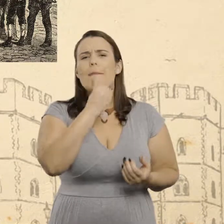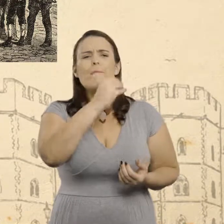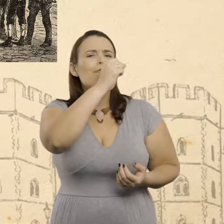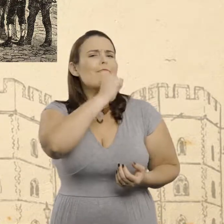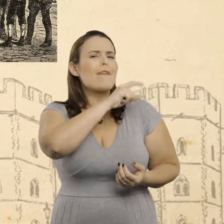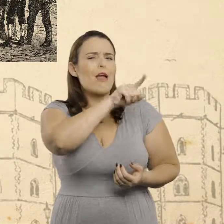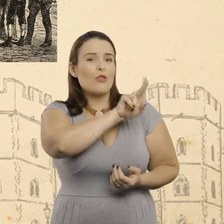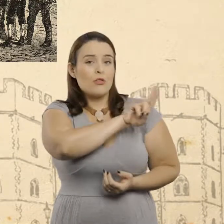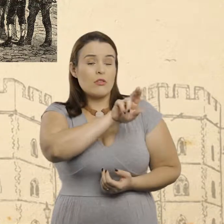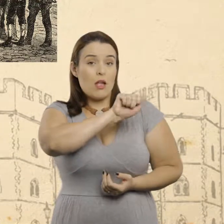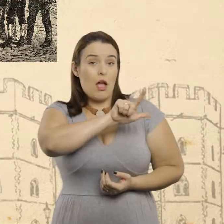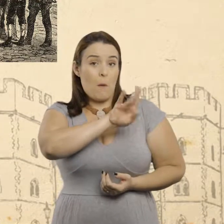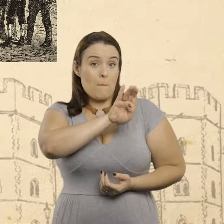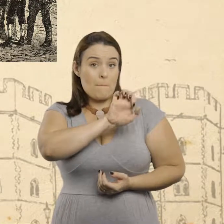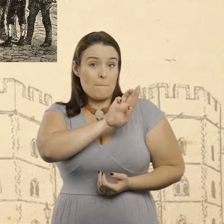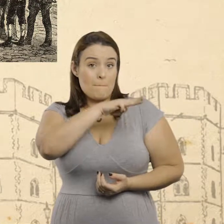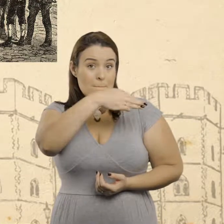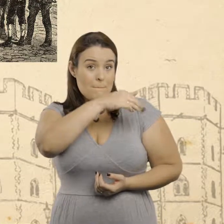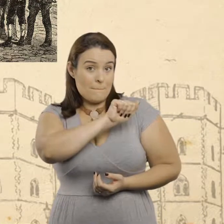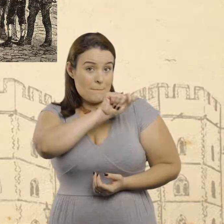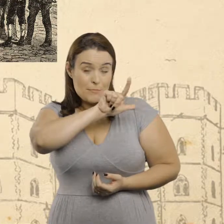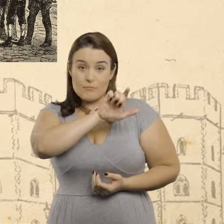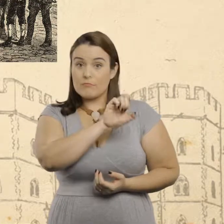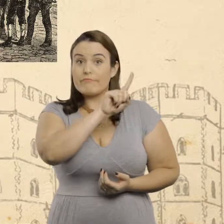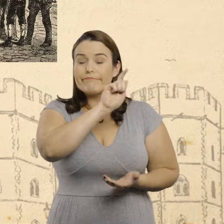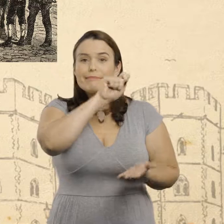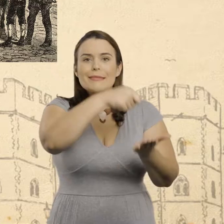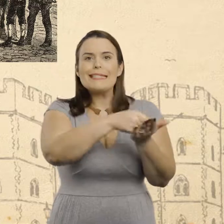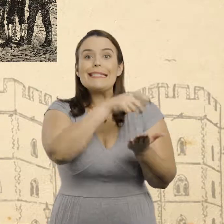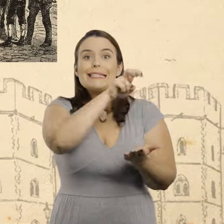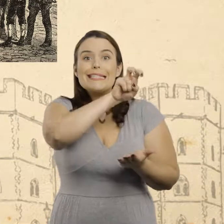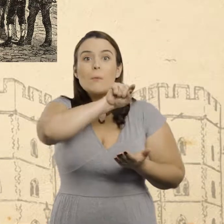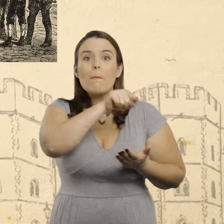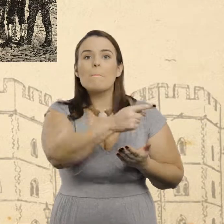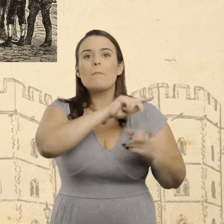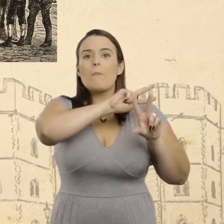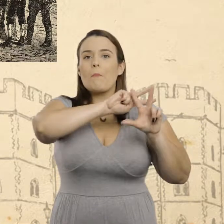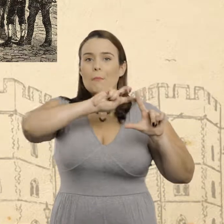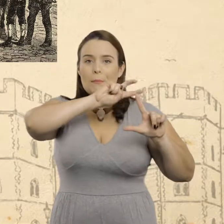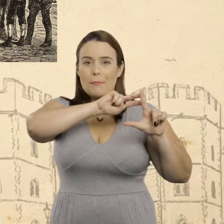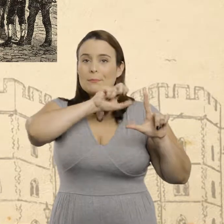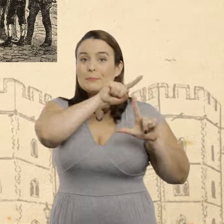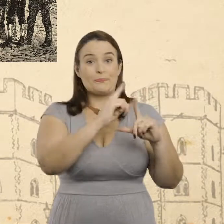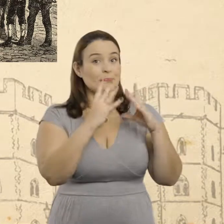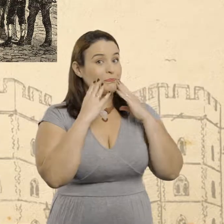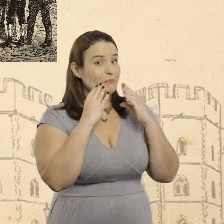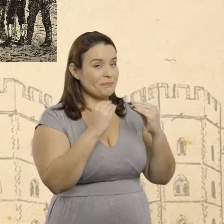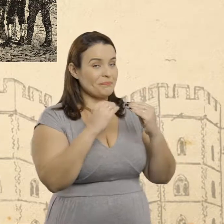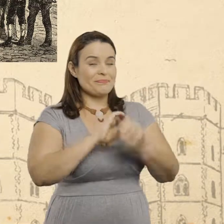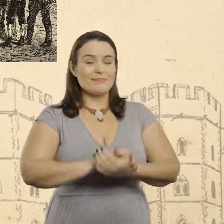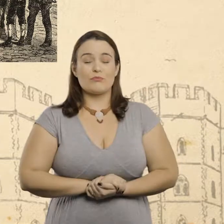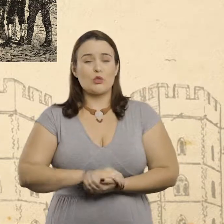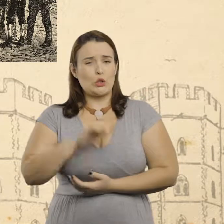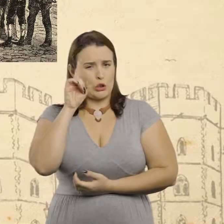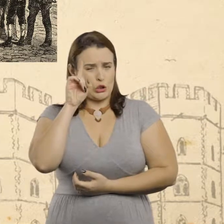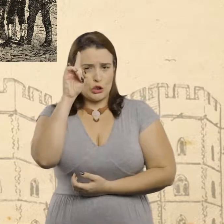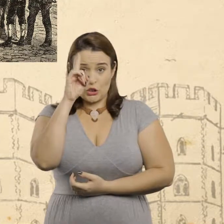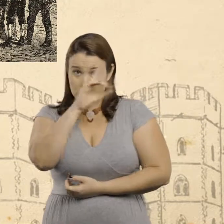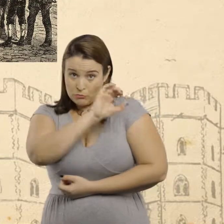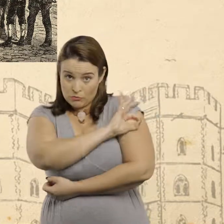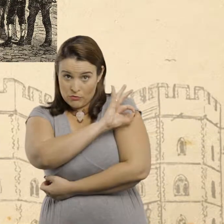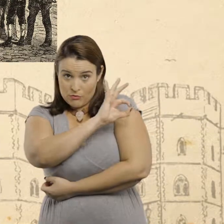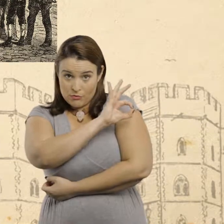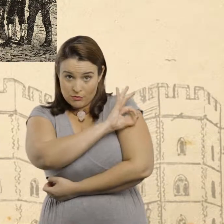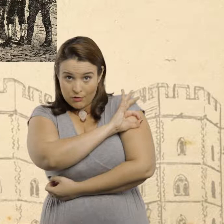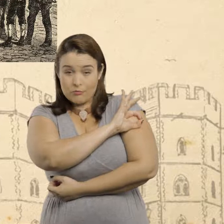lorde chamado Albemarle. Ele apostou 5.000 libras em Phileas Fogg. Certo dia, o diretor da